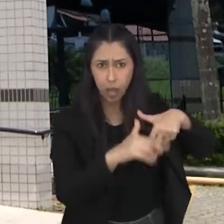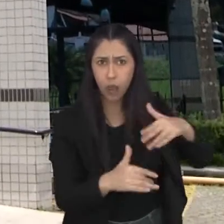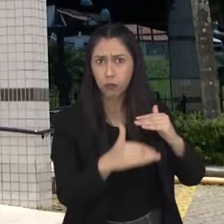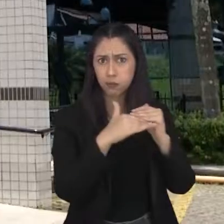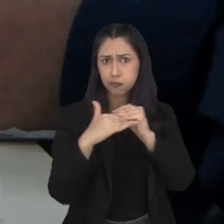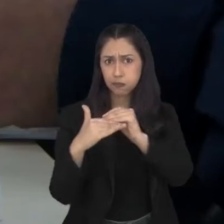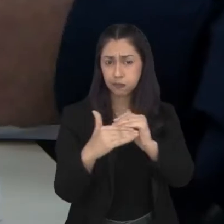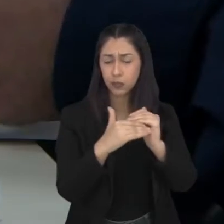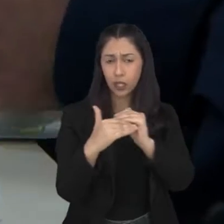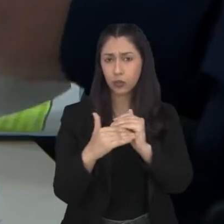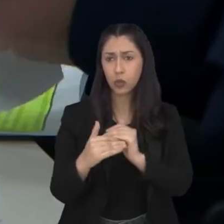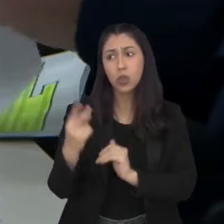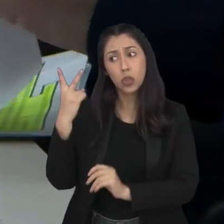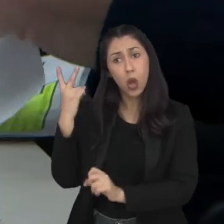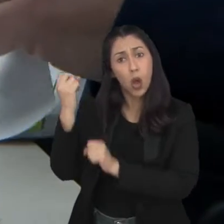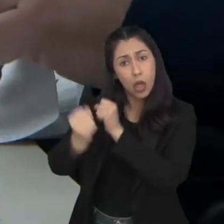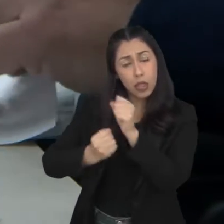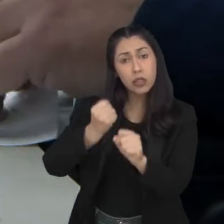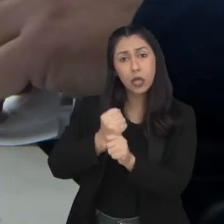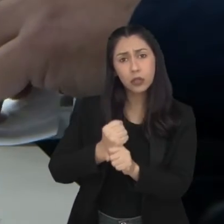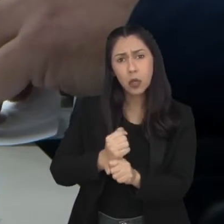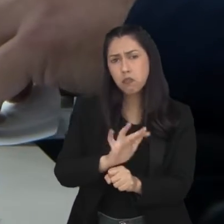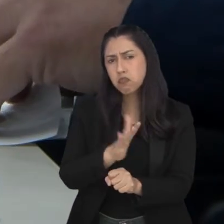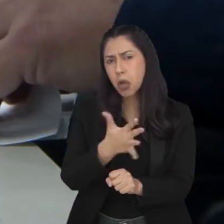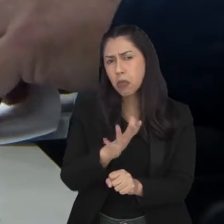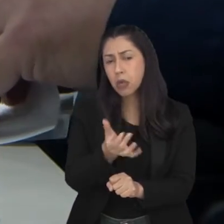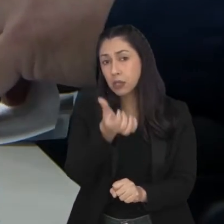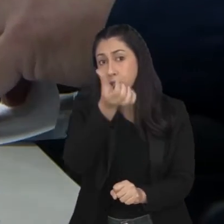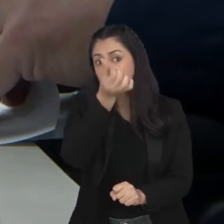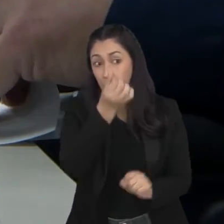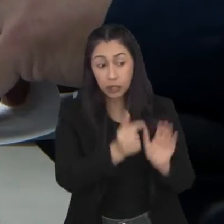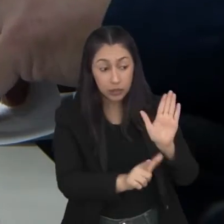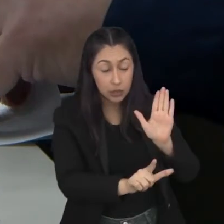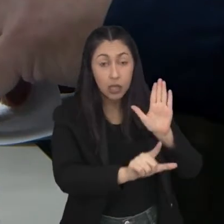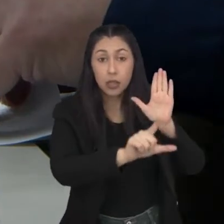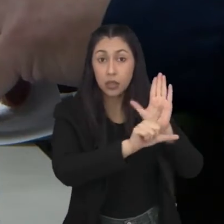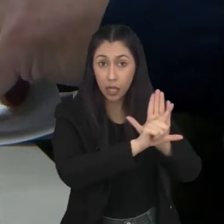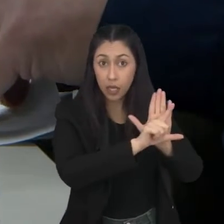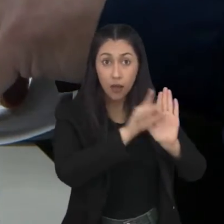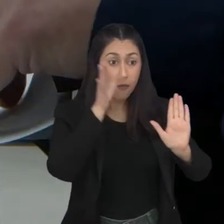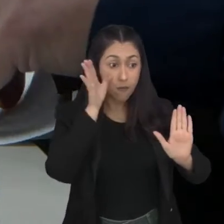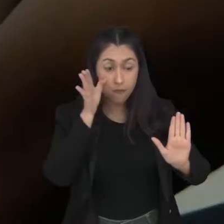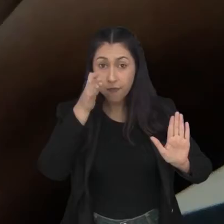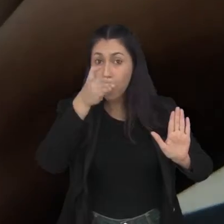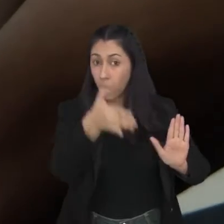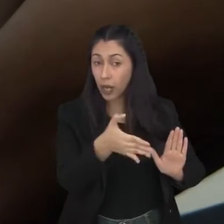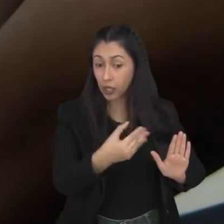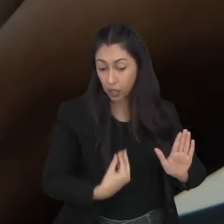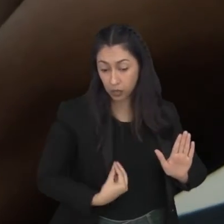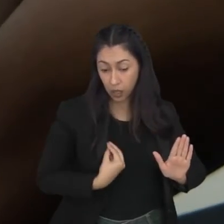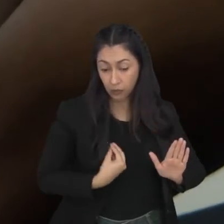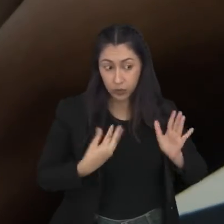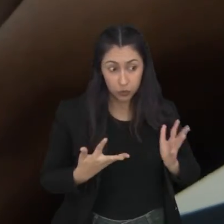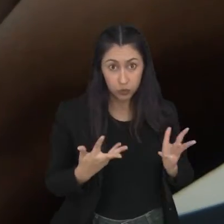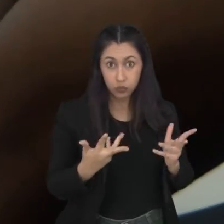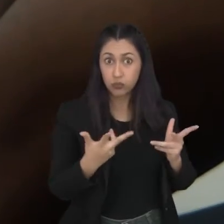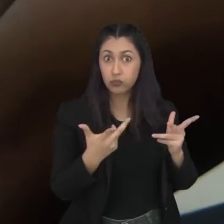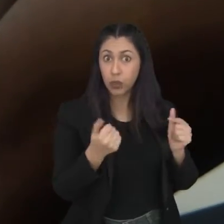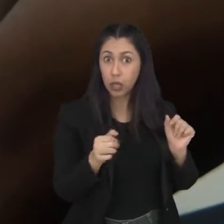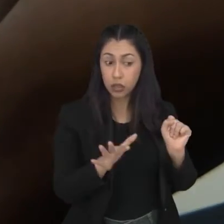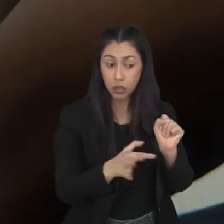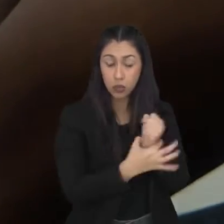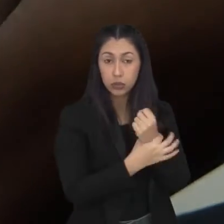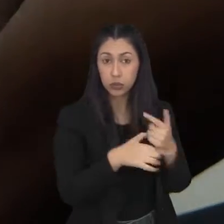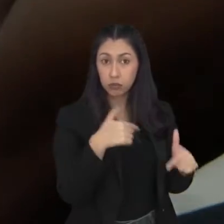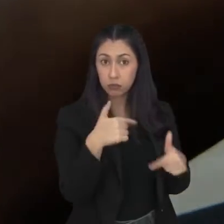de gênero. Nos últimos 2 anos, ao menos 6 leis voltadas para o bem-estar, a segurança e o